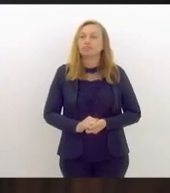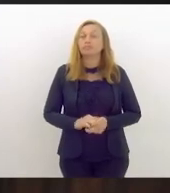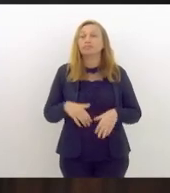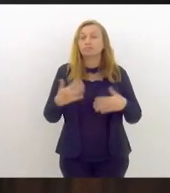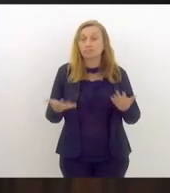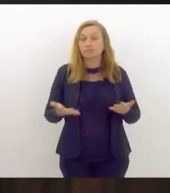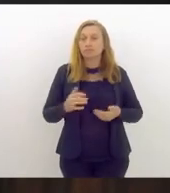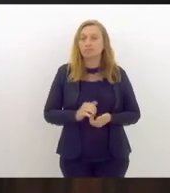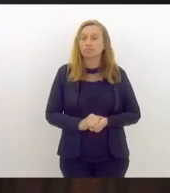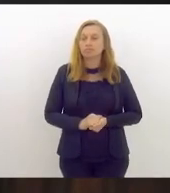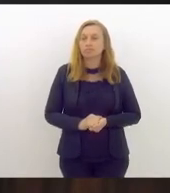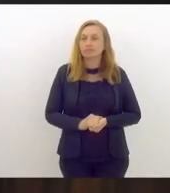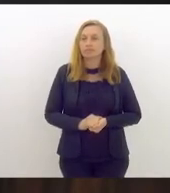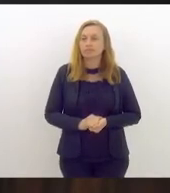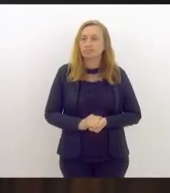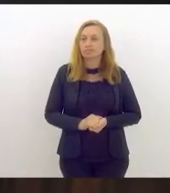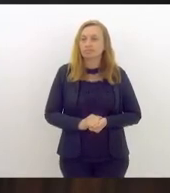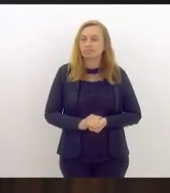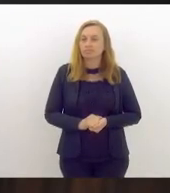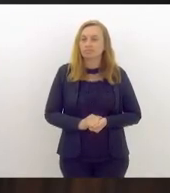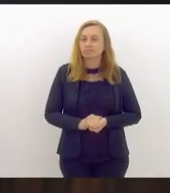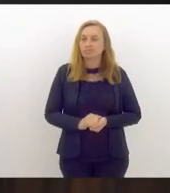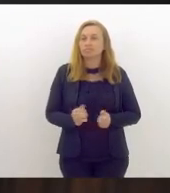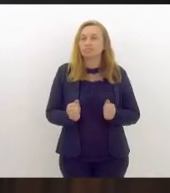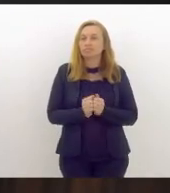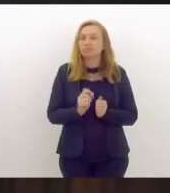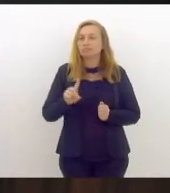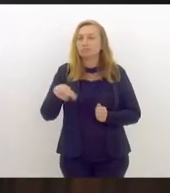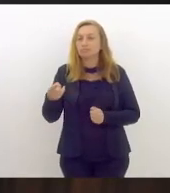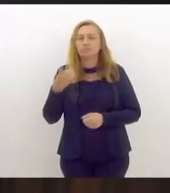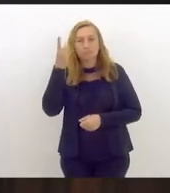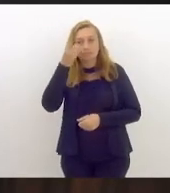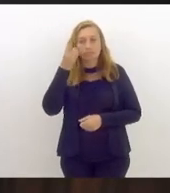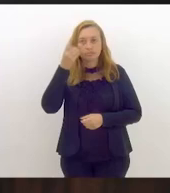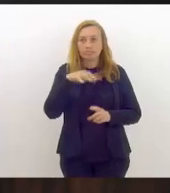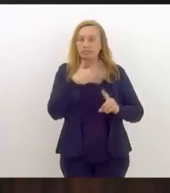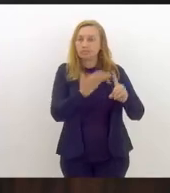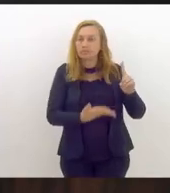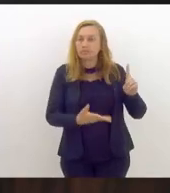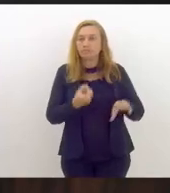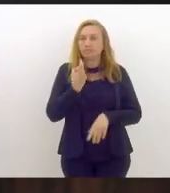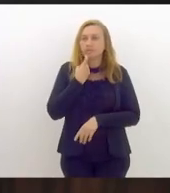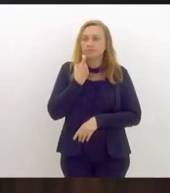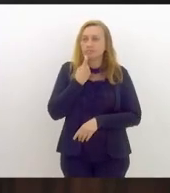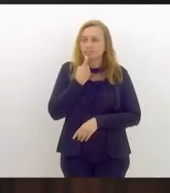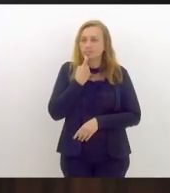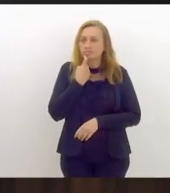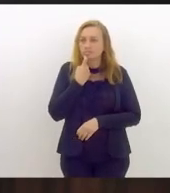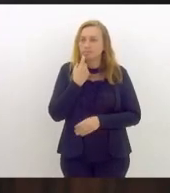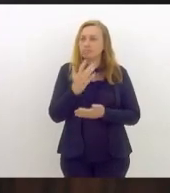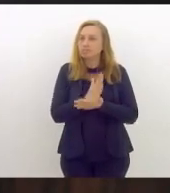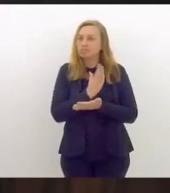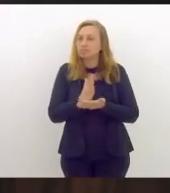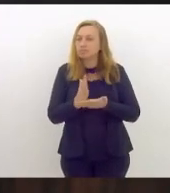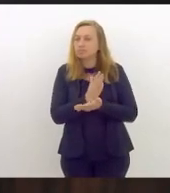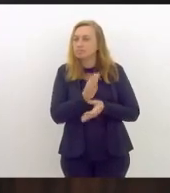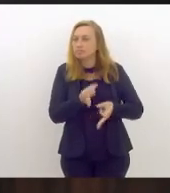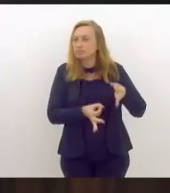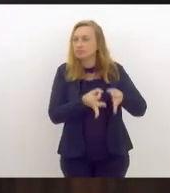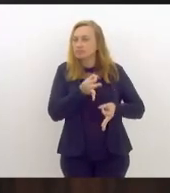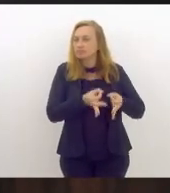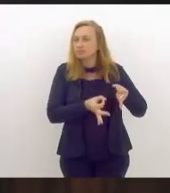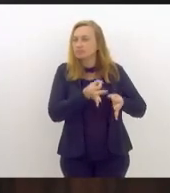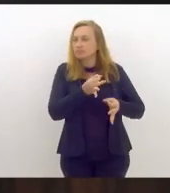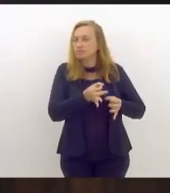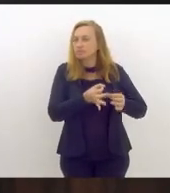Então, eu mesmo, conjuntamente com outros parlamentares, tenho uma homenagem na sexta-feira para alguns desembargadores e para alguns militares